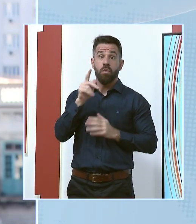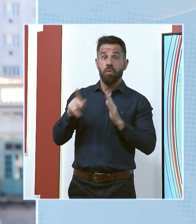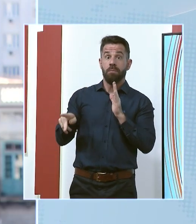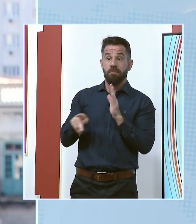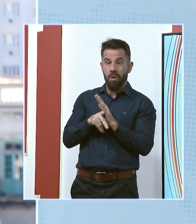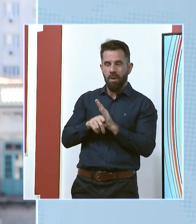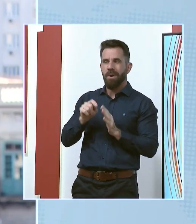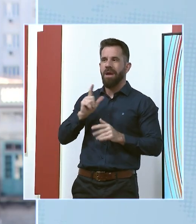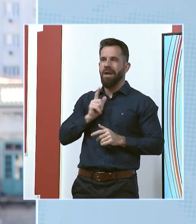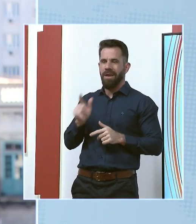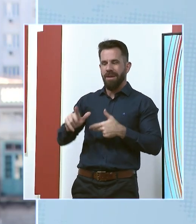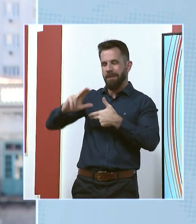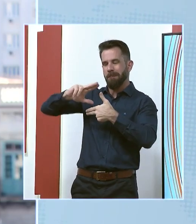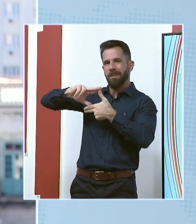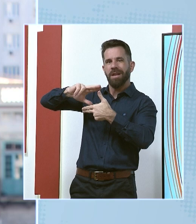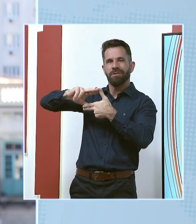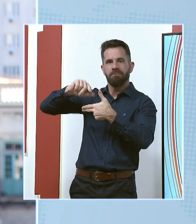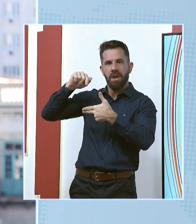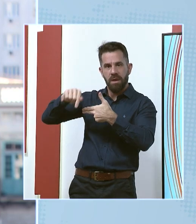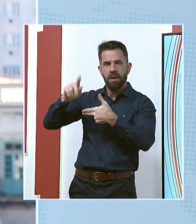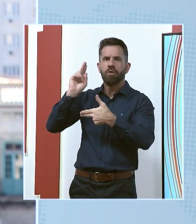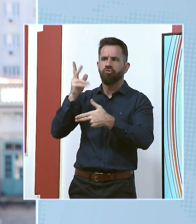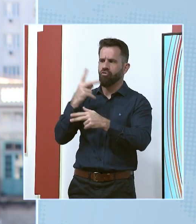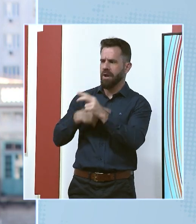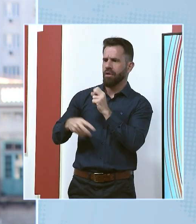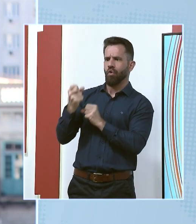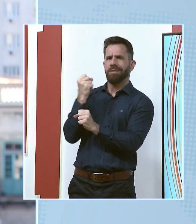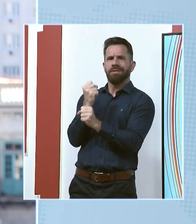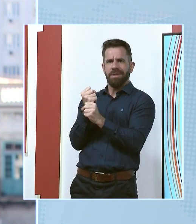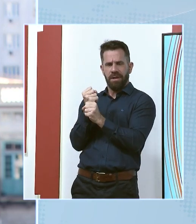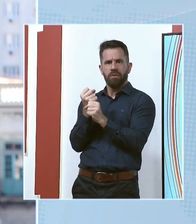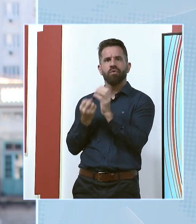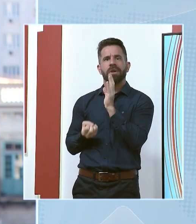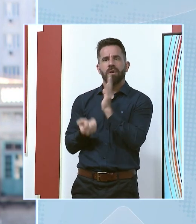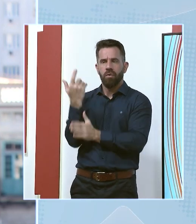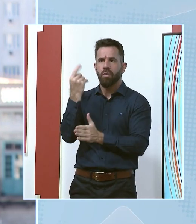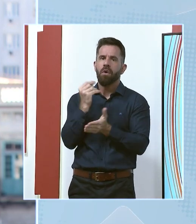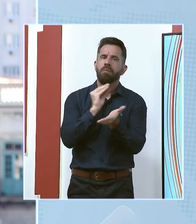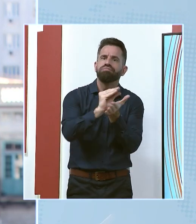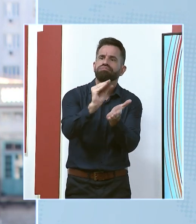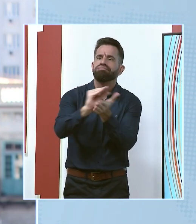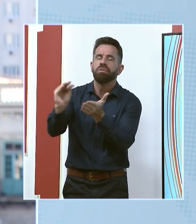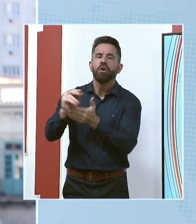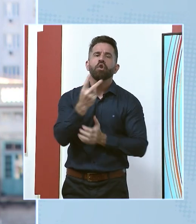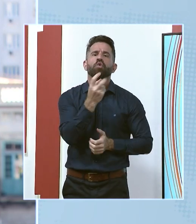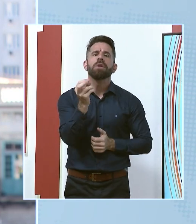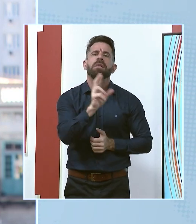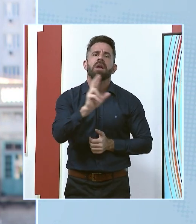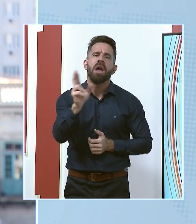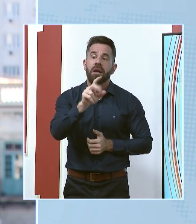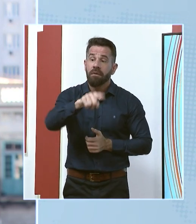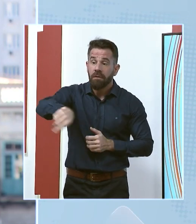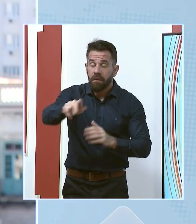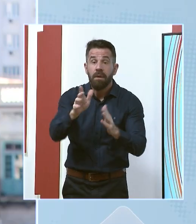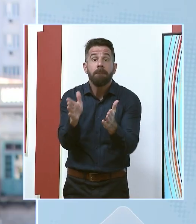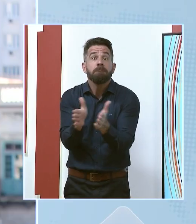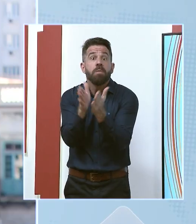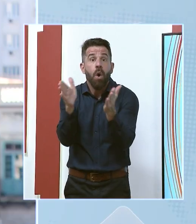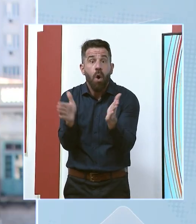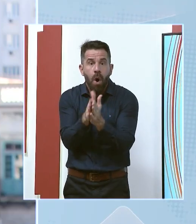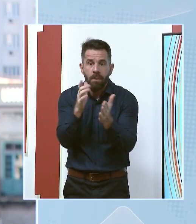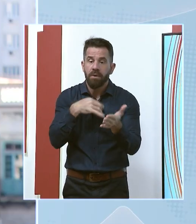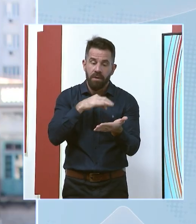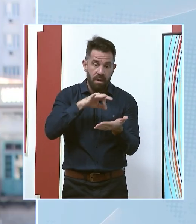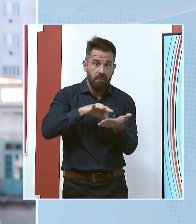2 anos. É um incentivo financeiro de R$ 200 por mês para estudantes pobres que comprovem frequência nas aulas. E a cada